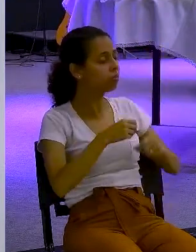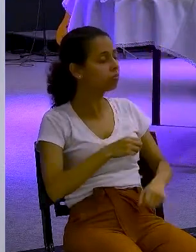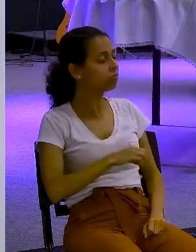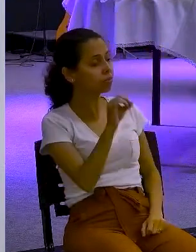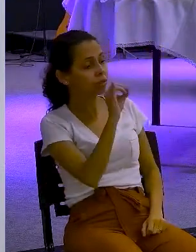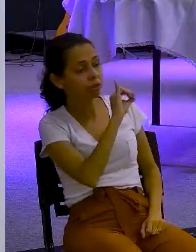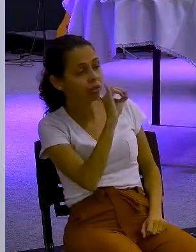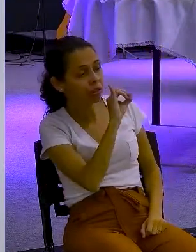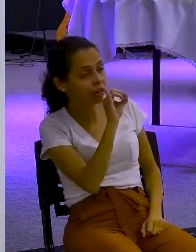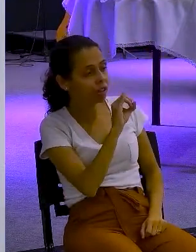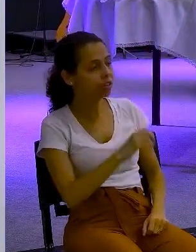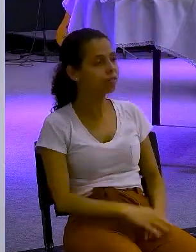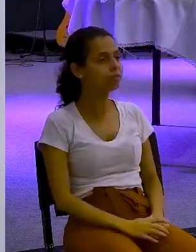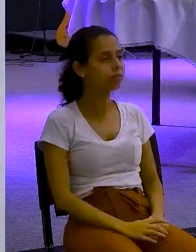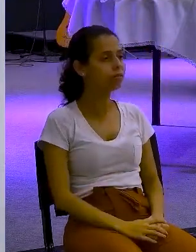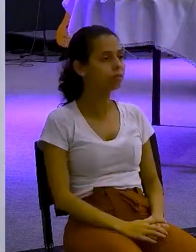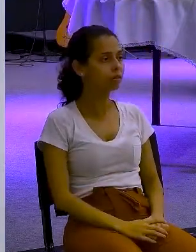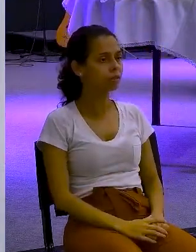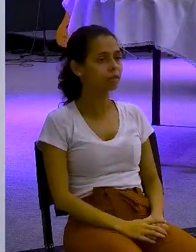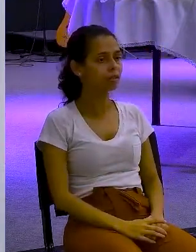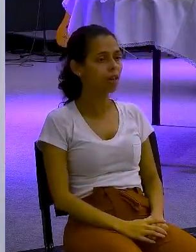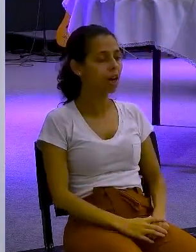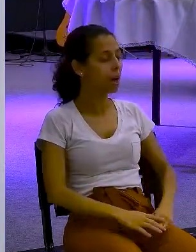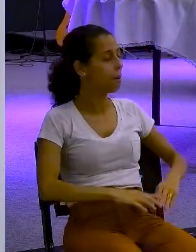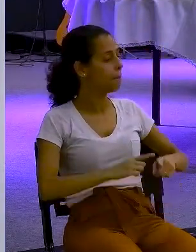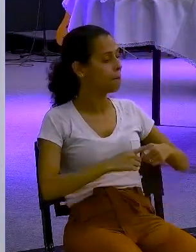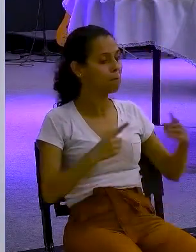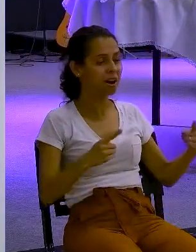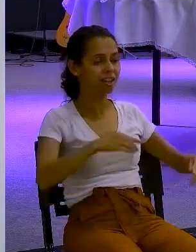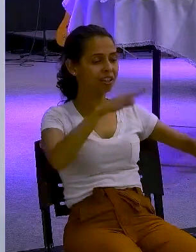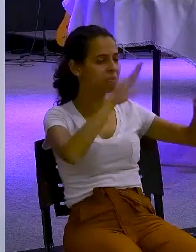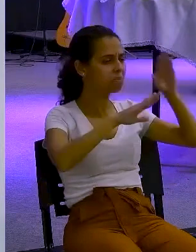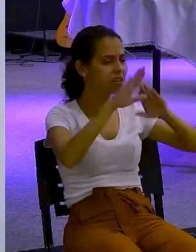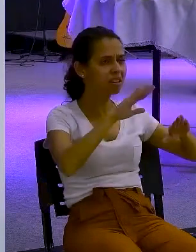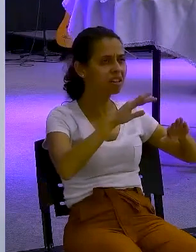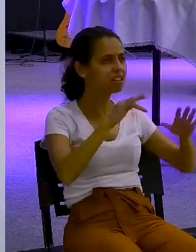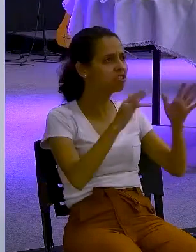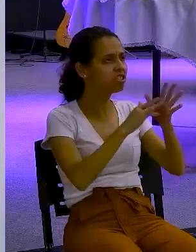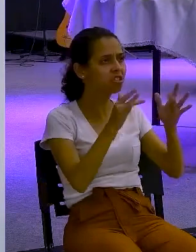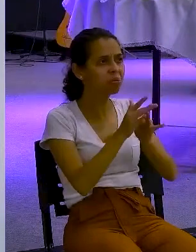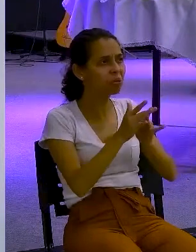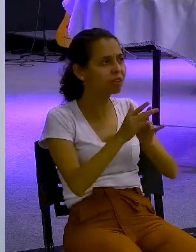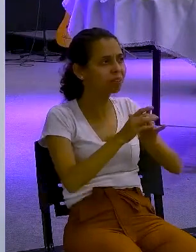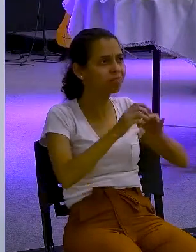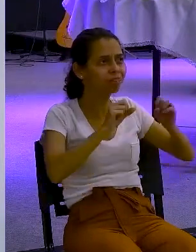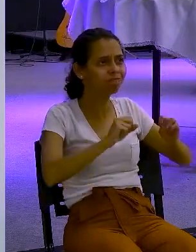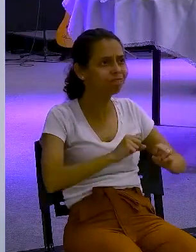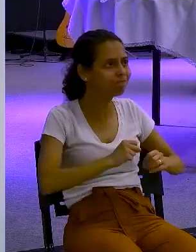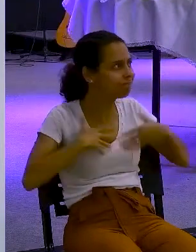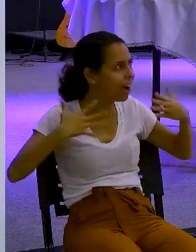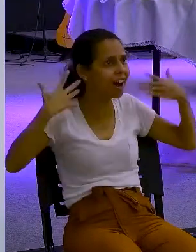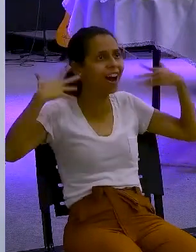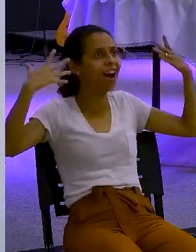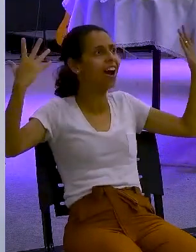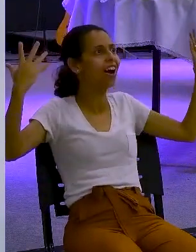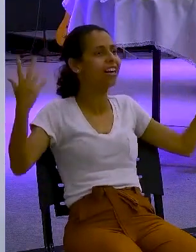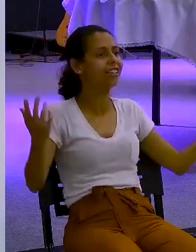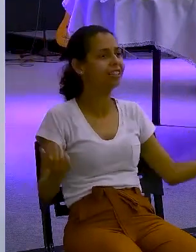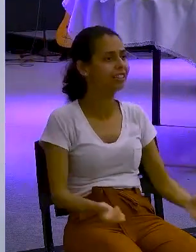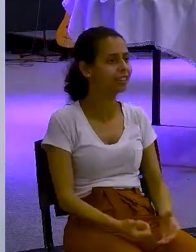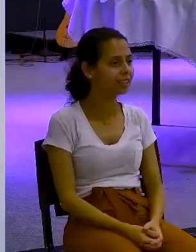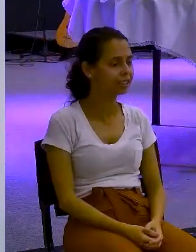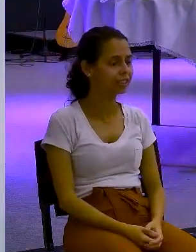foi o suficiente. A presença de Jesus, a presença de Deus naquele lugar, fez com que Isabel